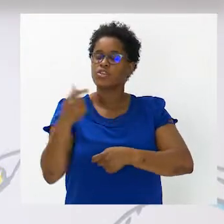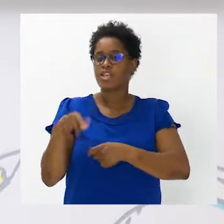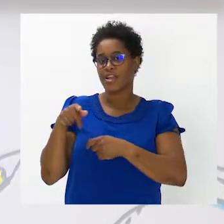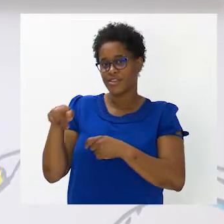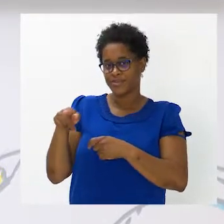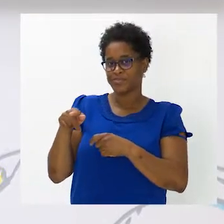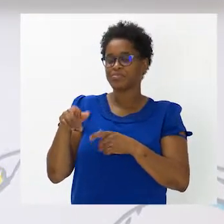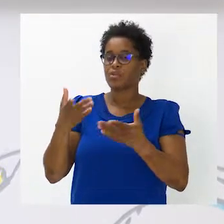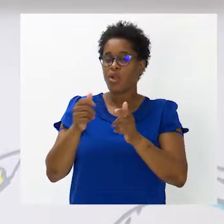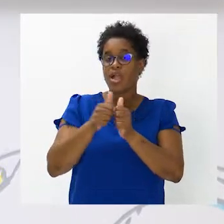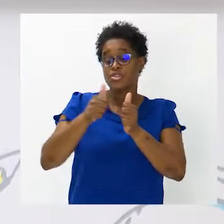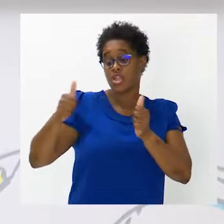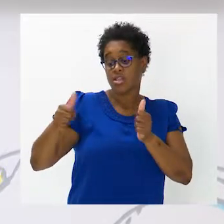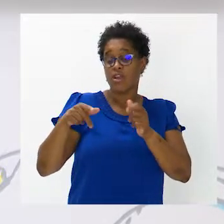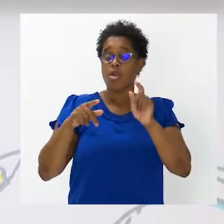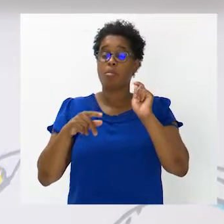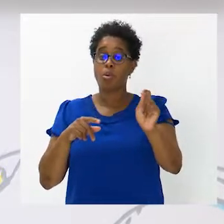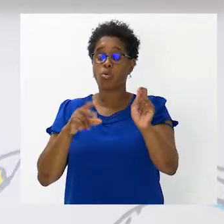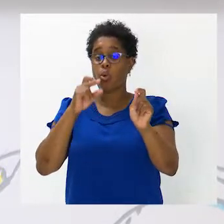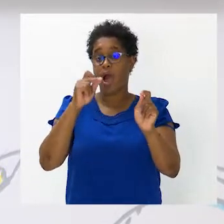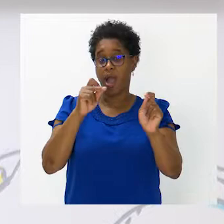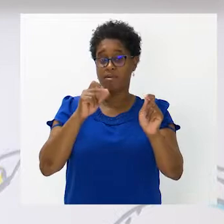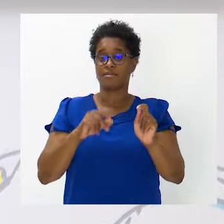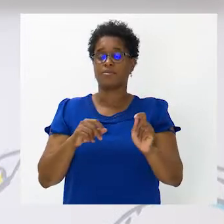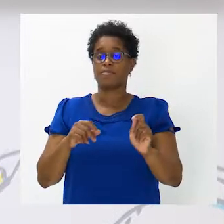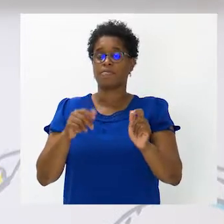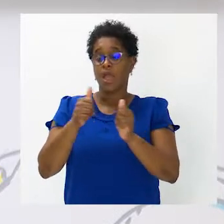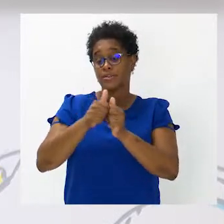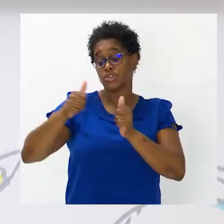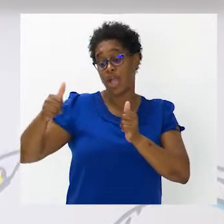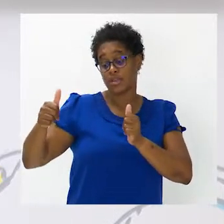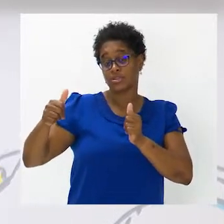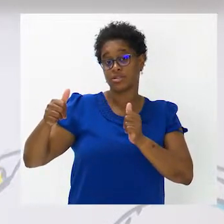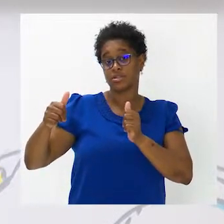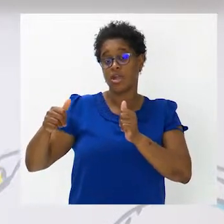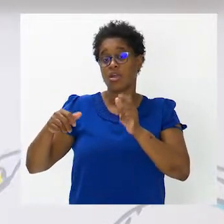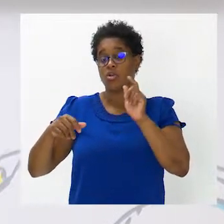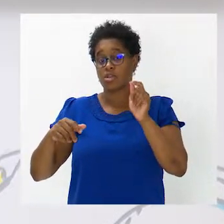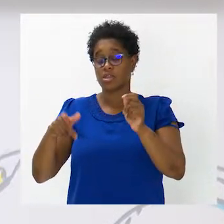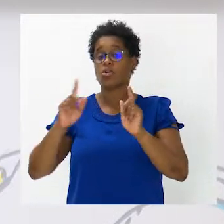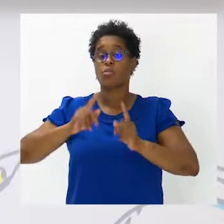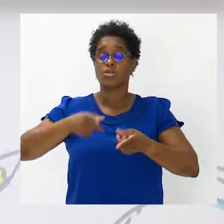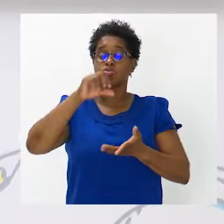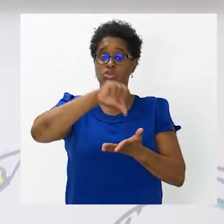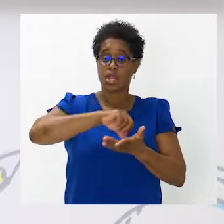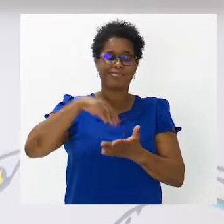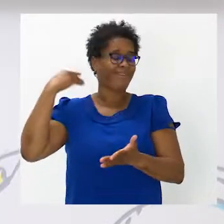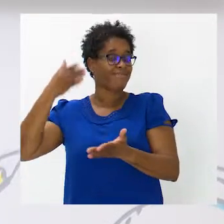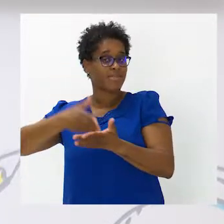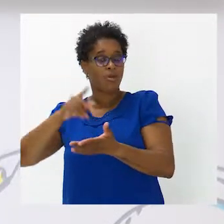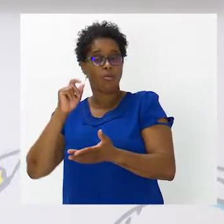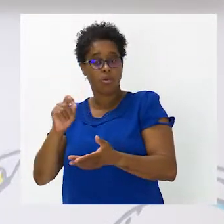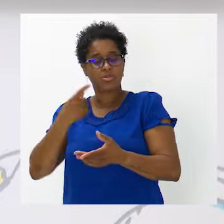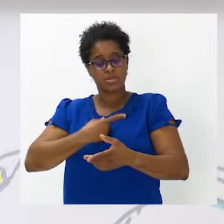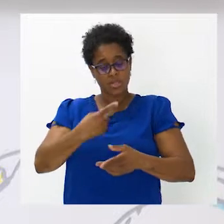aqui. Então, a distância que vai do ponto a distância que vai do centro até o ponto será a